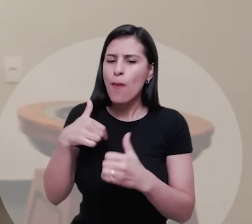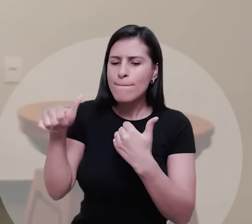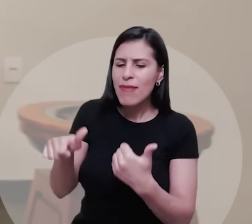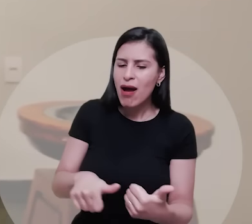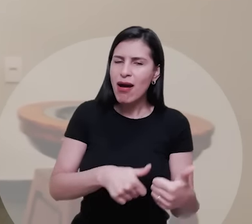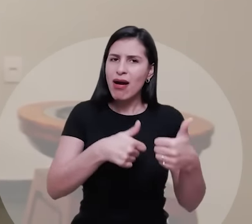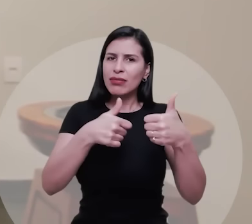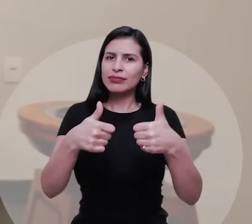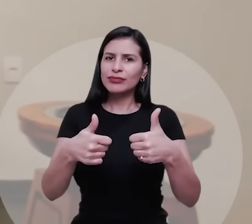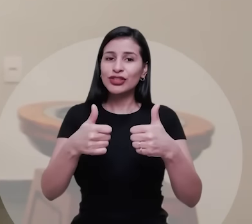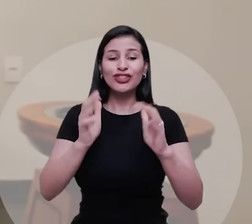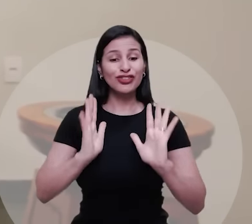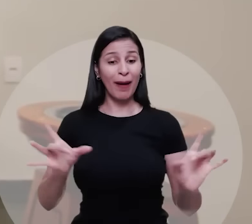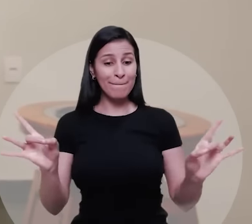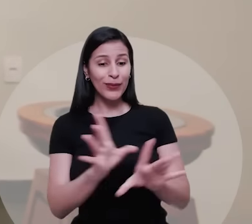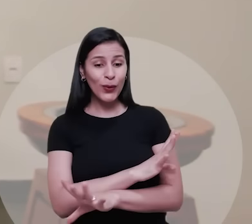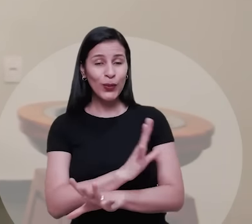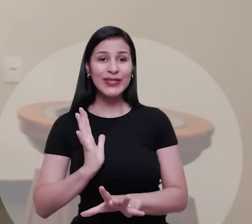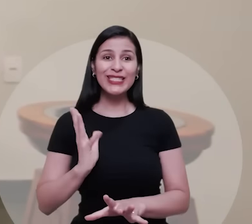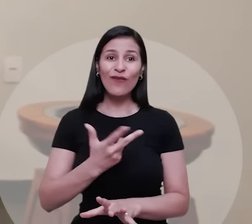Talvez alguém poderia perguntar,